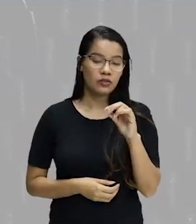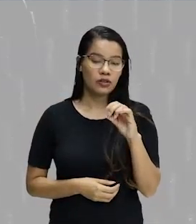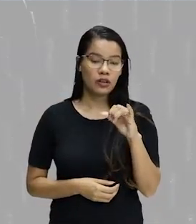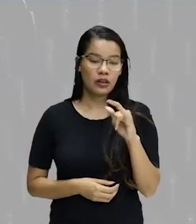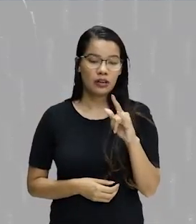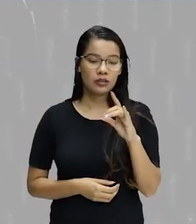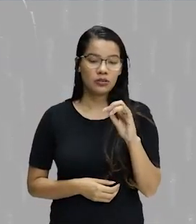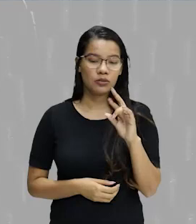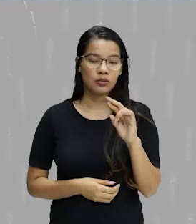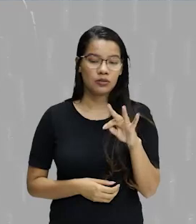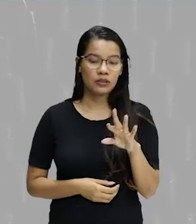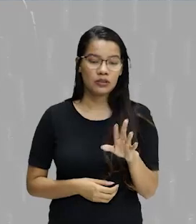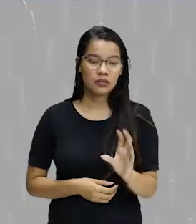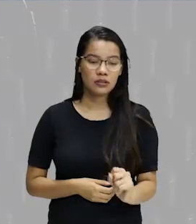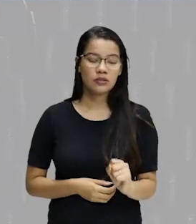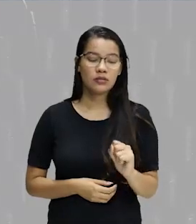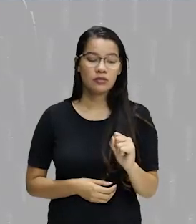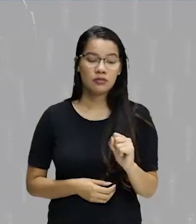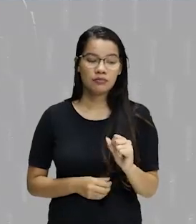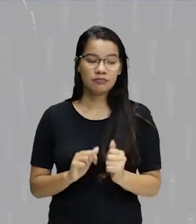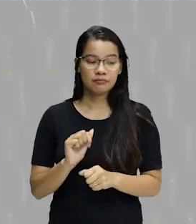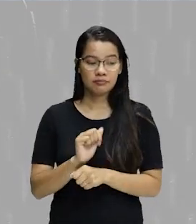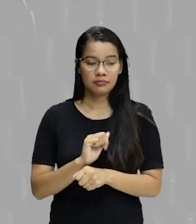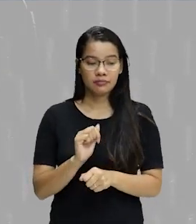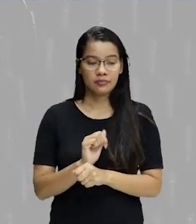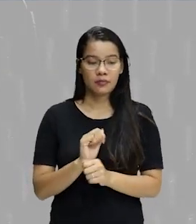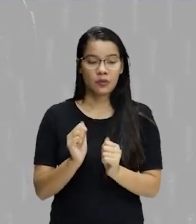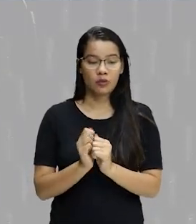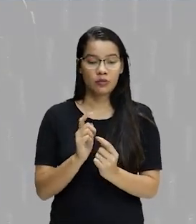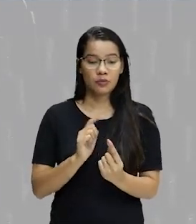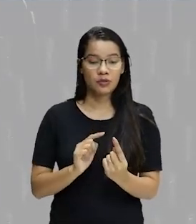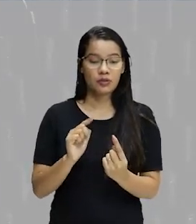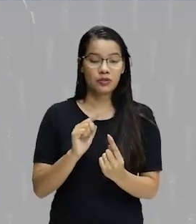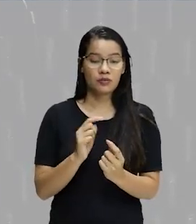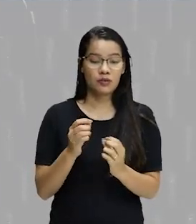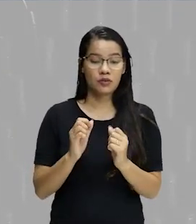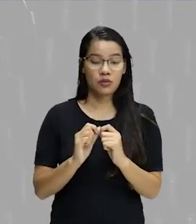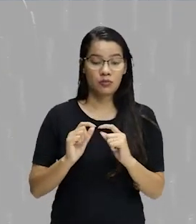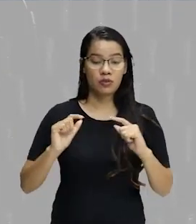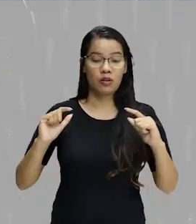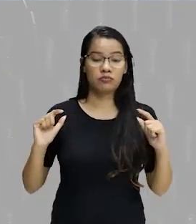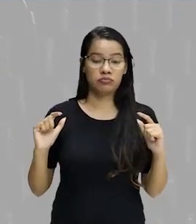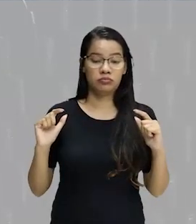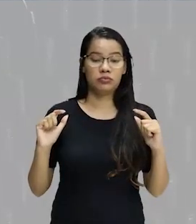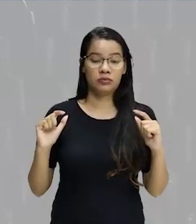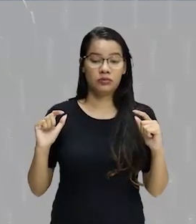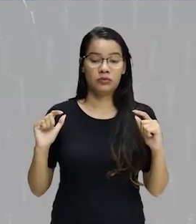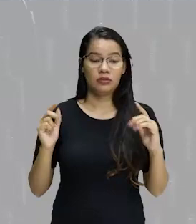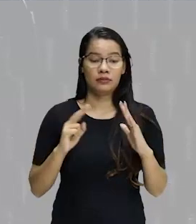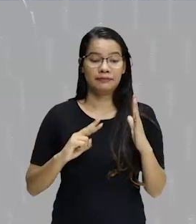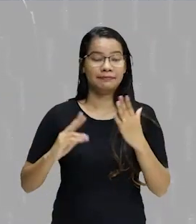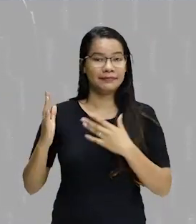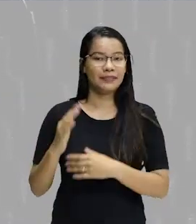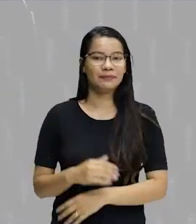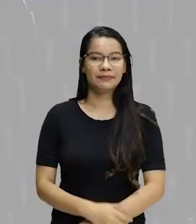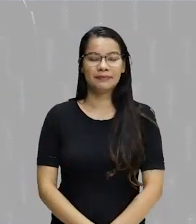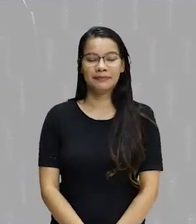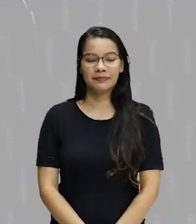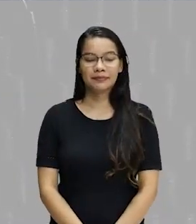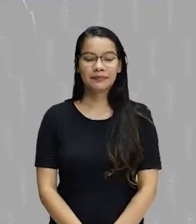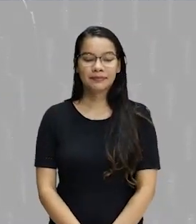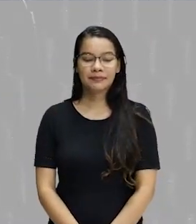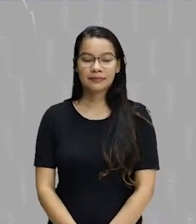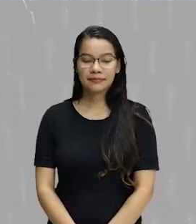dos automóveis, com a finalidade de aumentar o ponto de ebulição e também diminuir o ponto